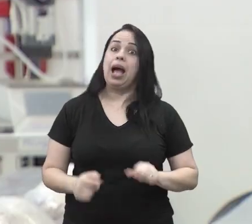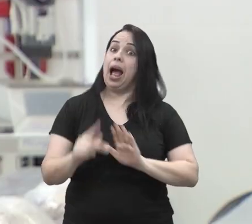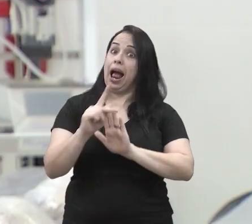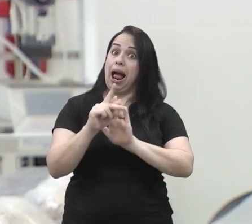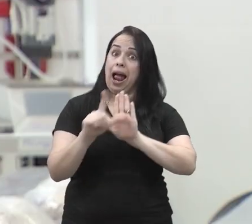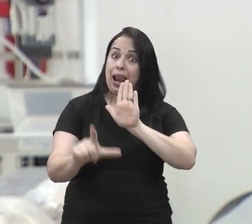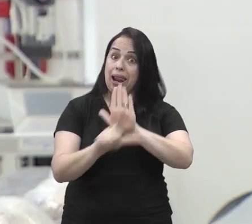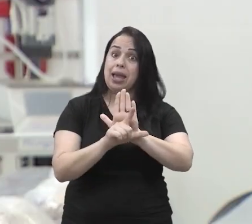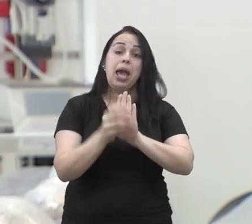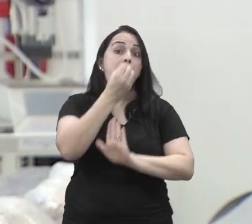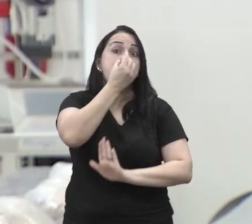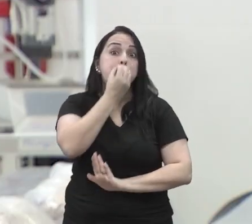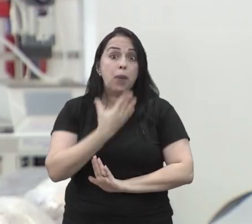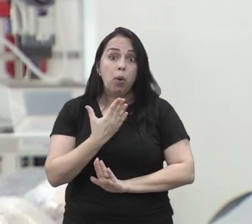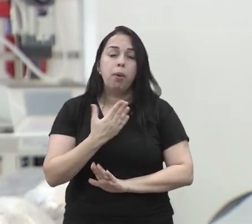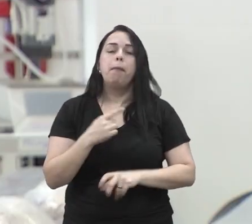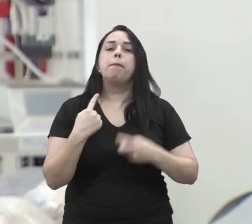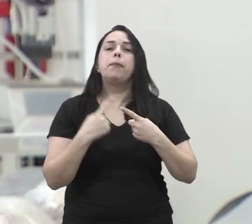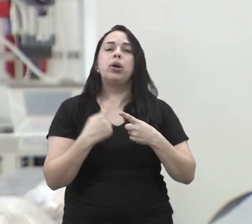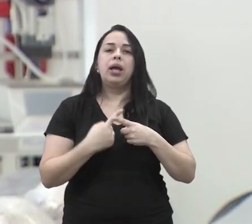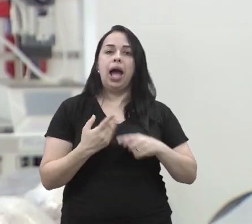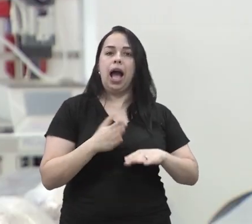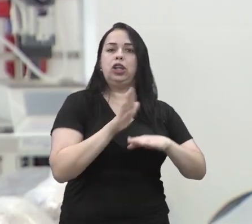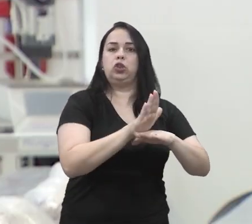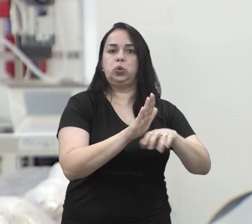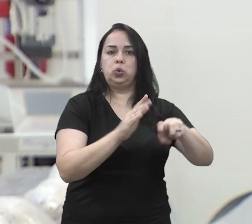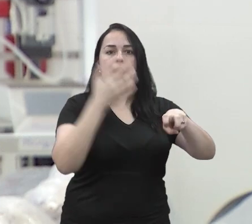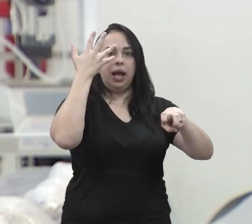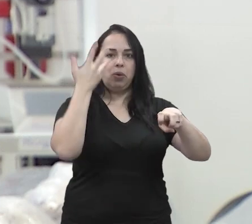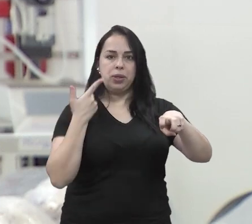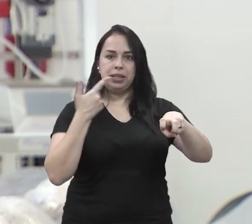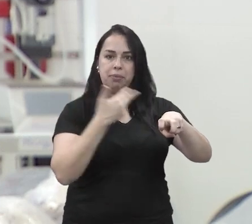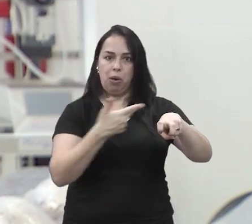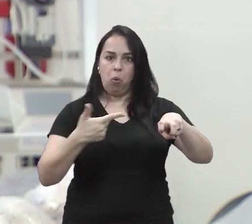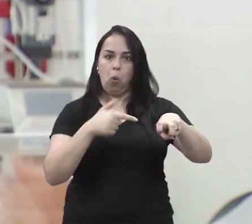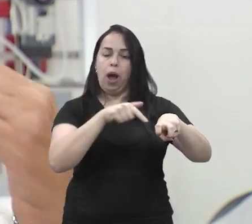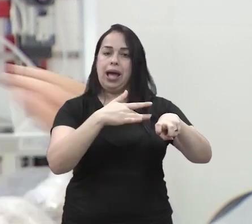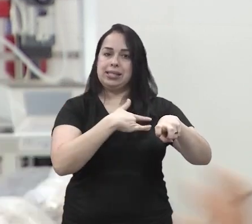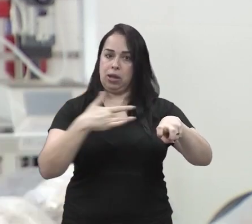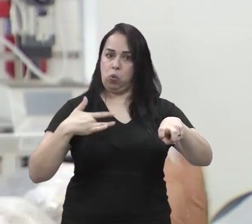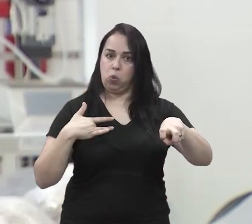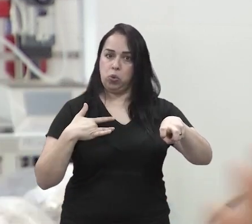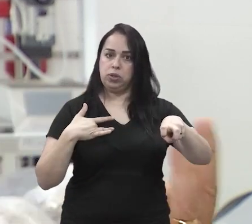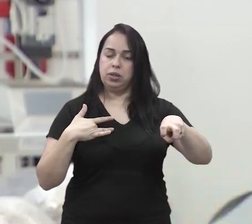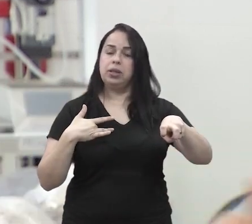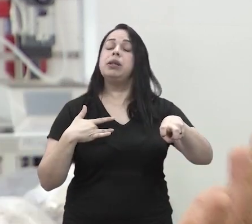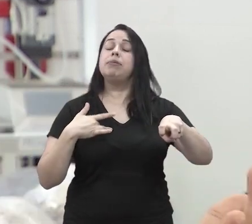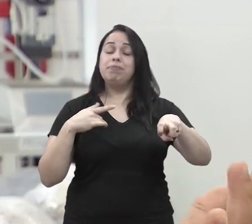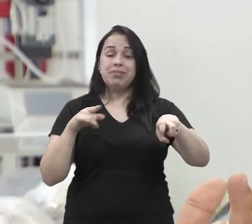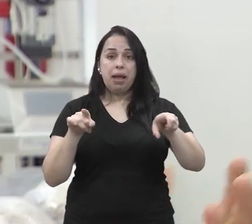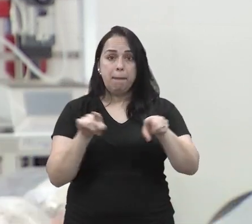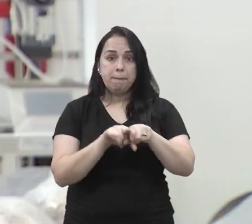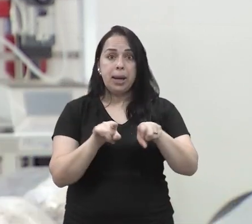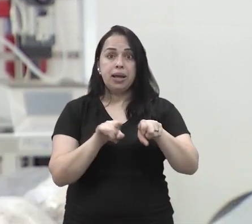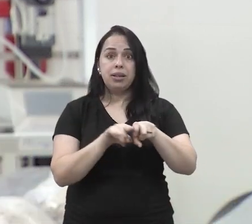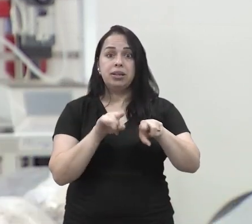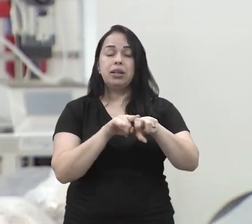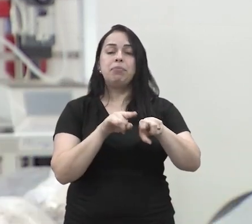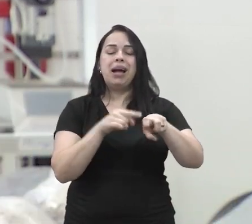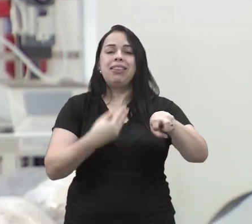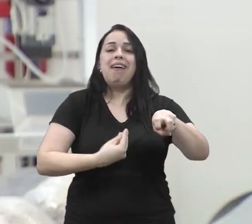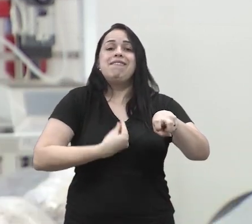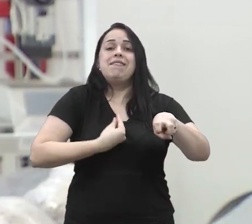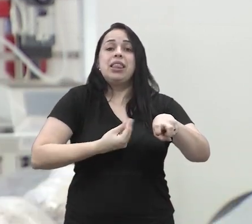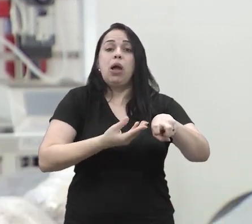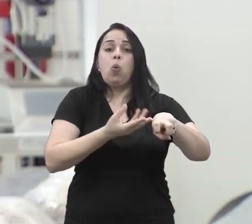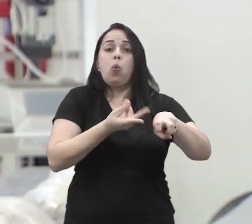Essa lei ela é muito benéfica, tanto para o bem-estar animal, quanto para a sanidade animal,